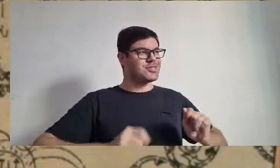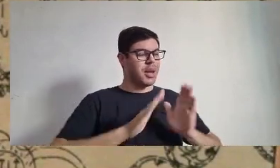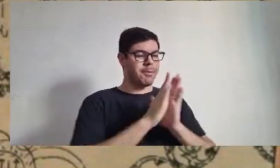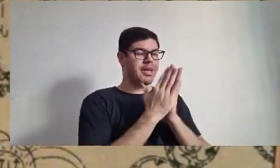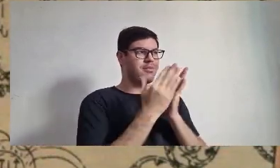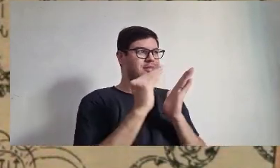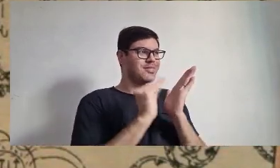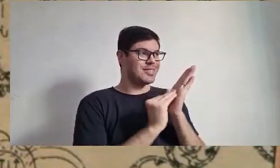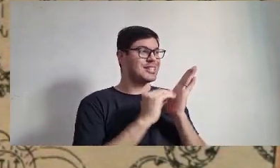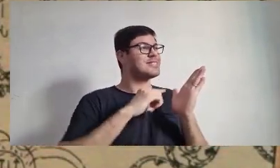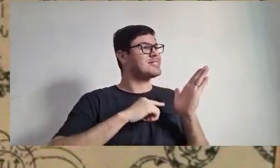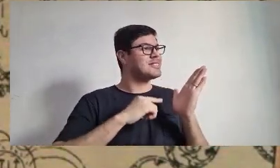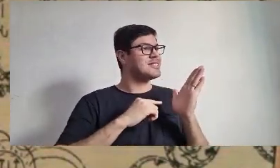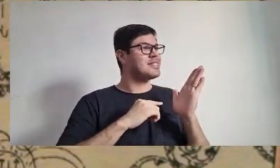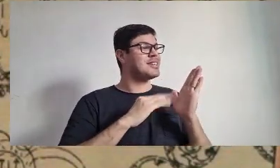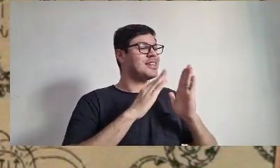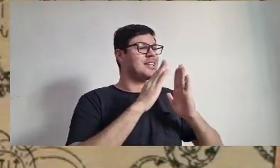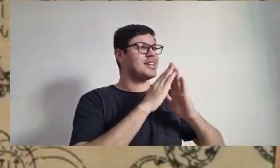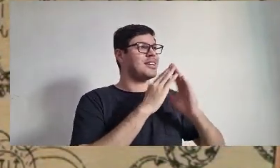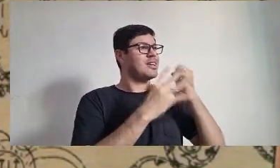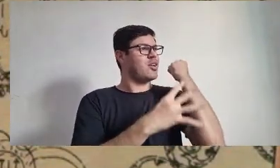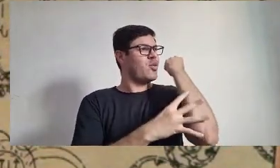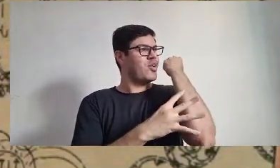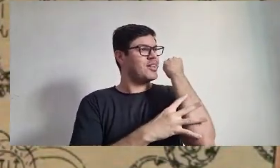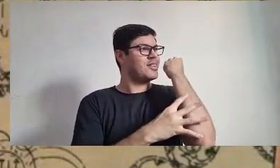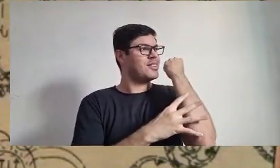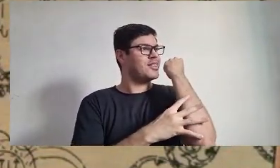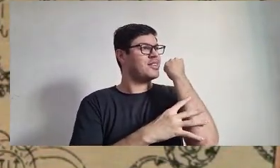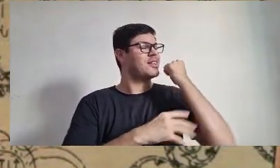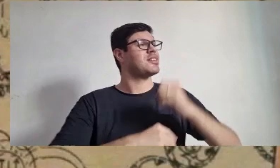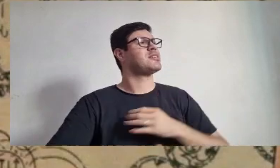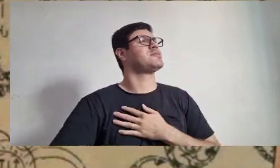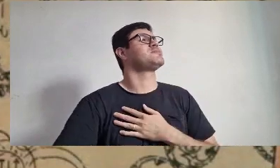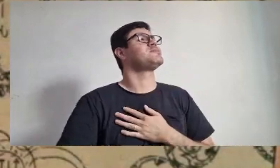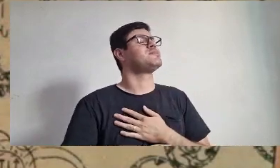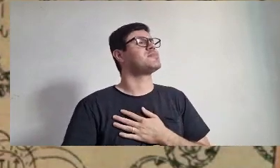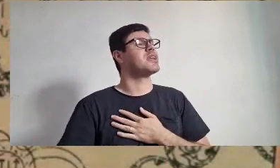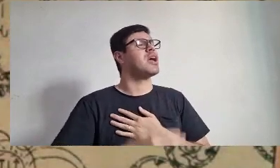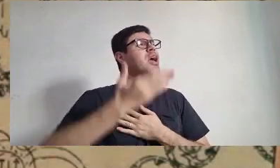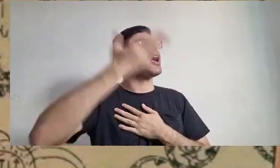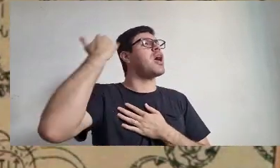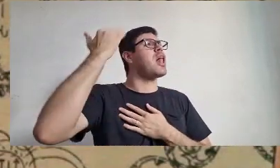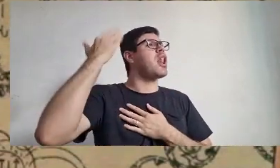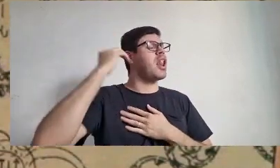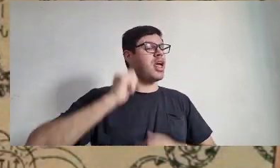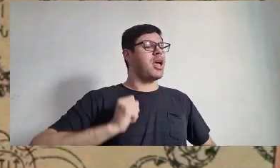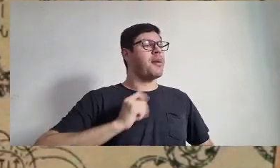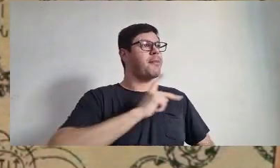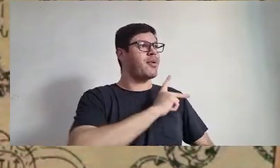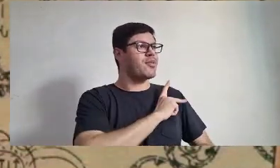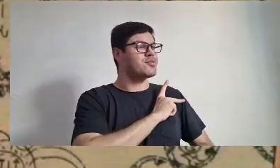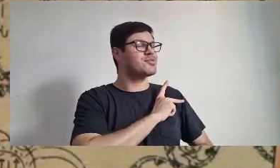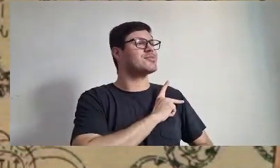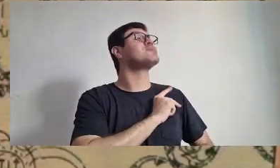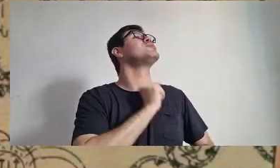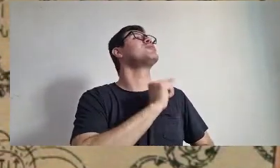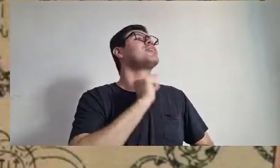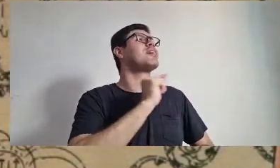Atos dos Apóstolos é a igreja do Evangelho Quadrangular. O que acontecia lá na igreja,